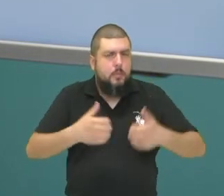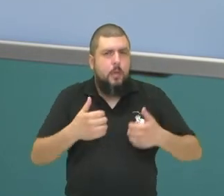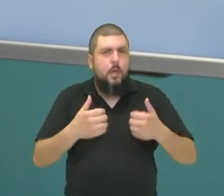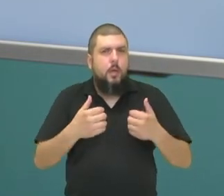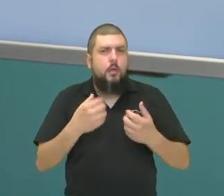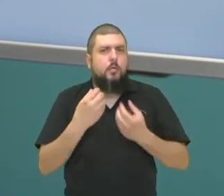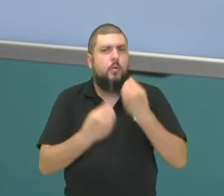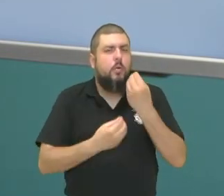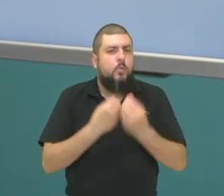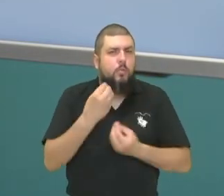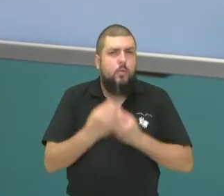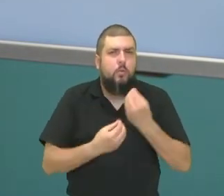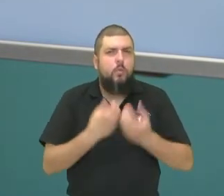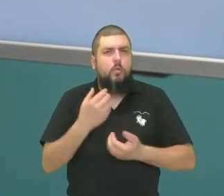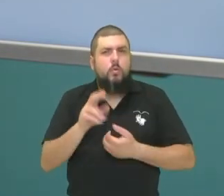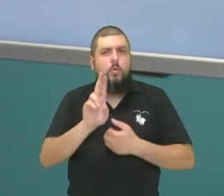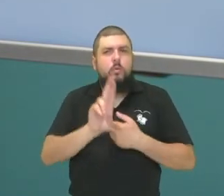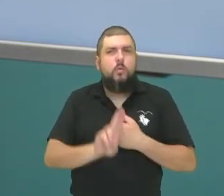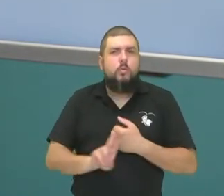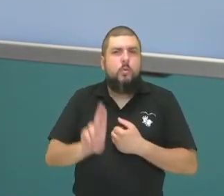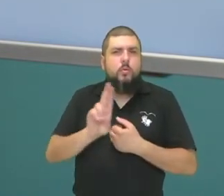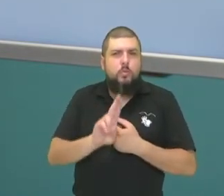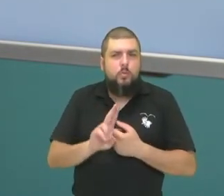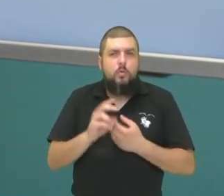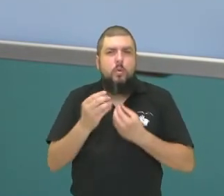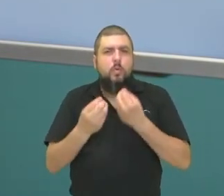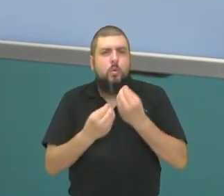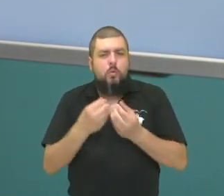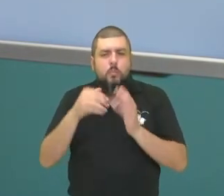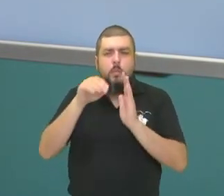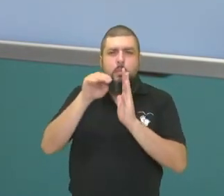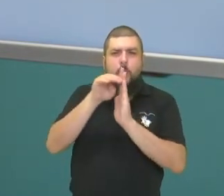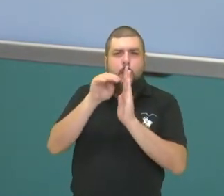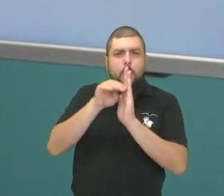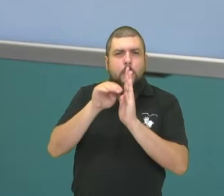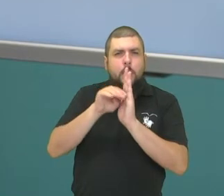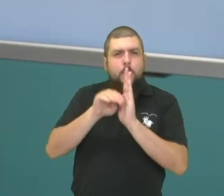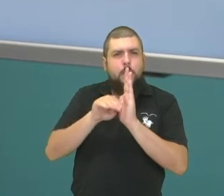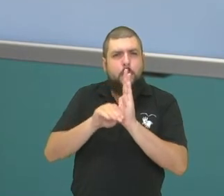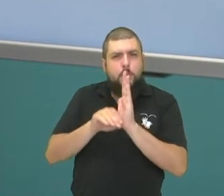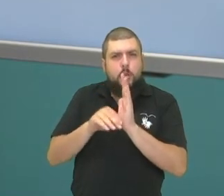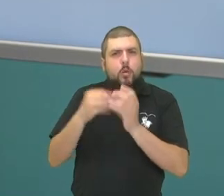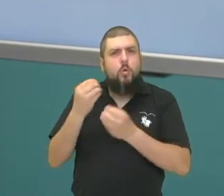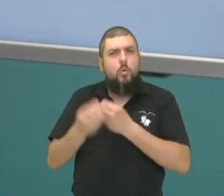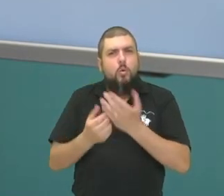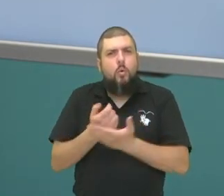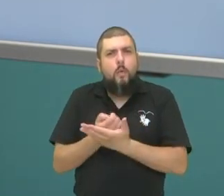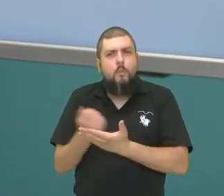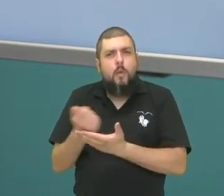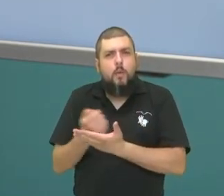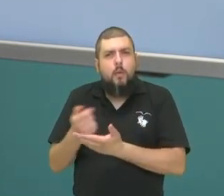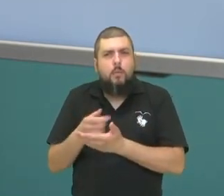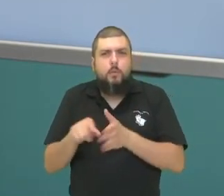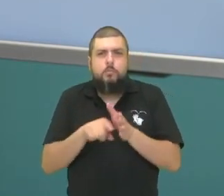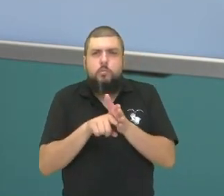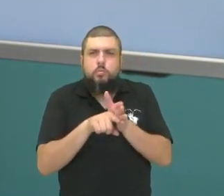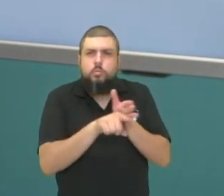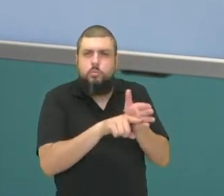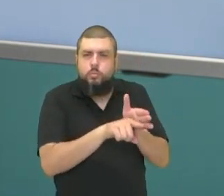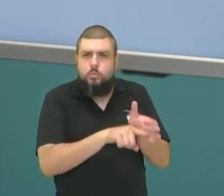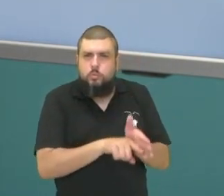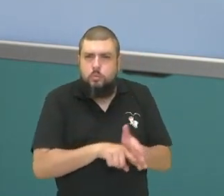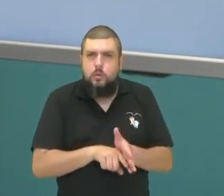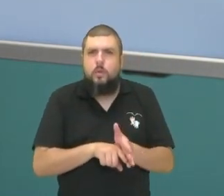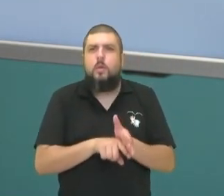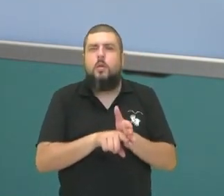utiliza, mostrando detalhadamente o método que ele pensou para analisar as notícias. Temos argumentos que sustentam